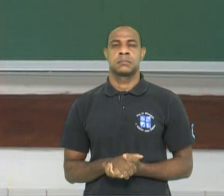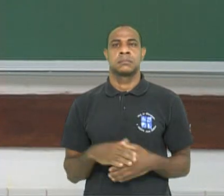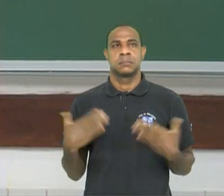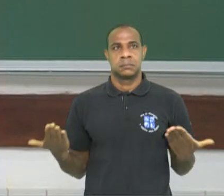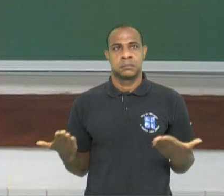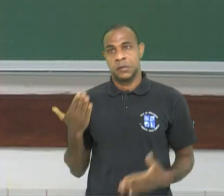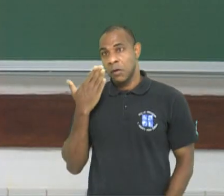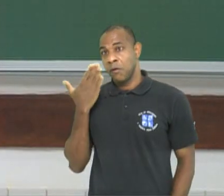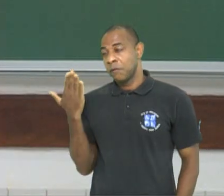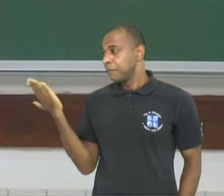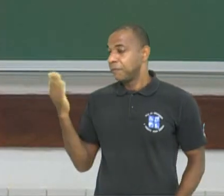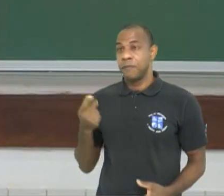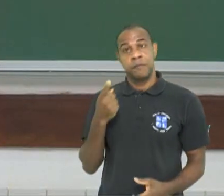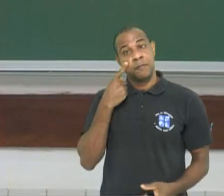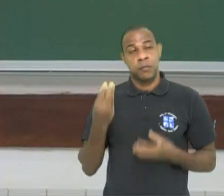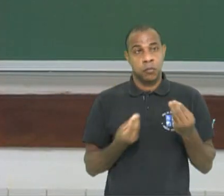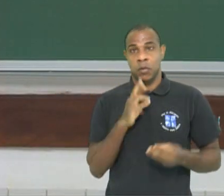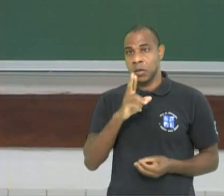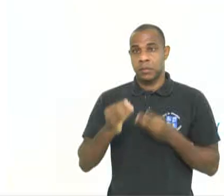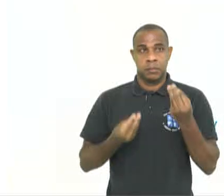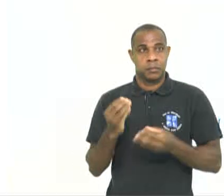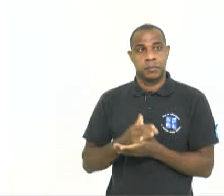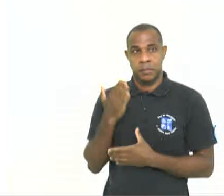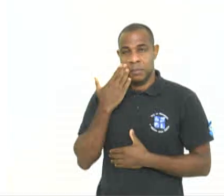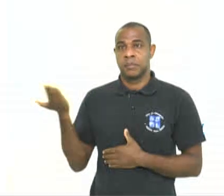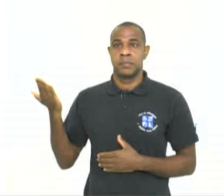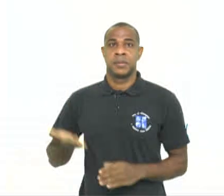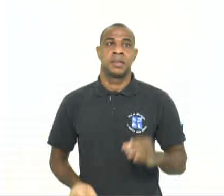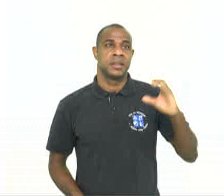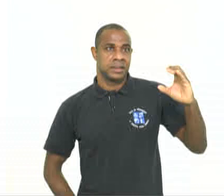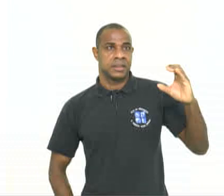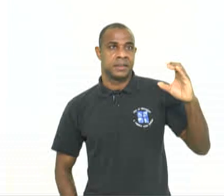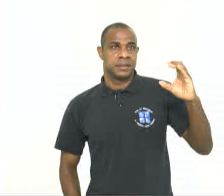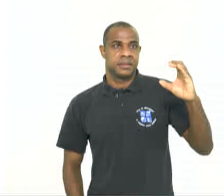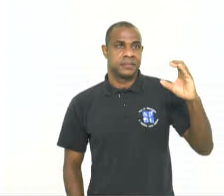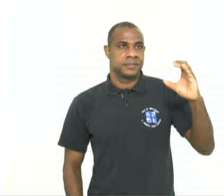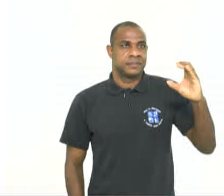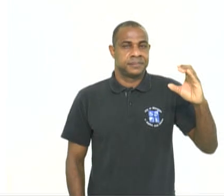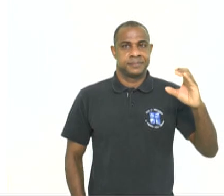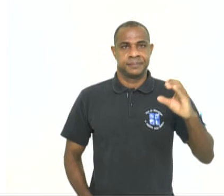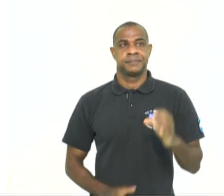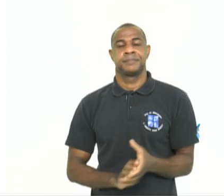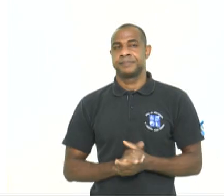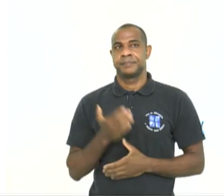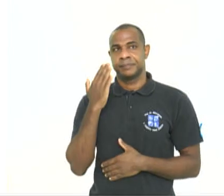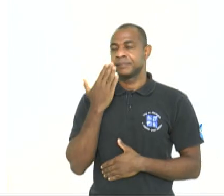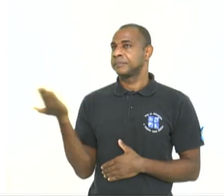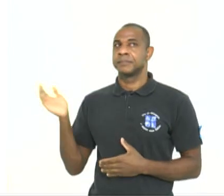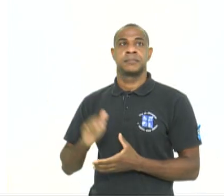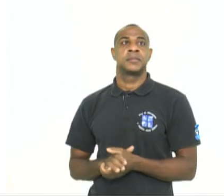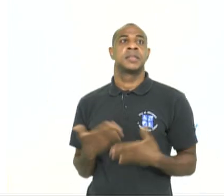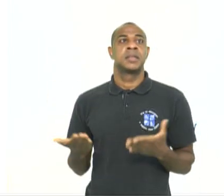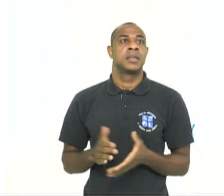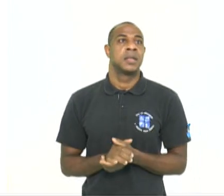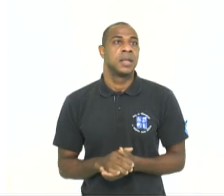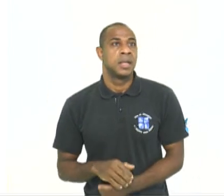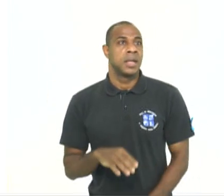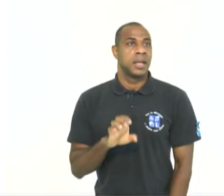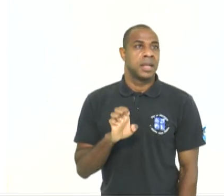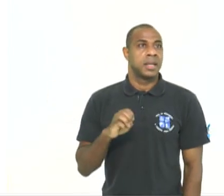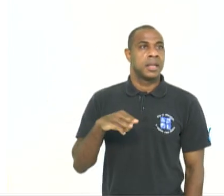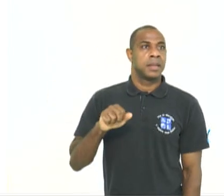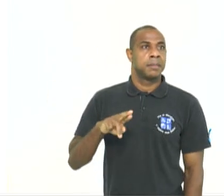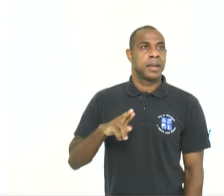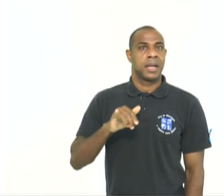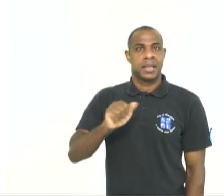Vamos ver se vocês acertaram então, gente. Letra C, plaquetas, leucócitos e hemácias. Muito bem. As hemácias e as plaquetas,